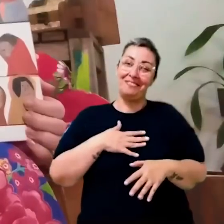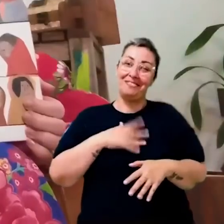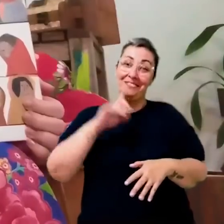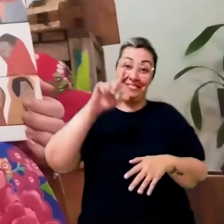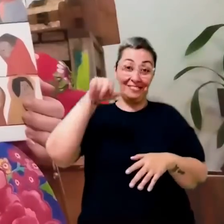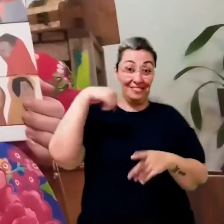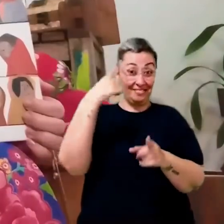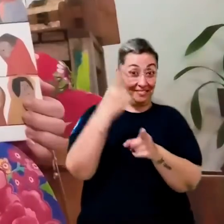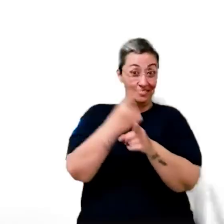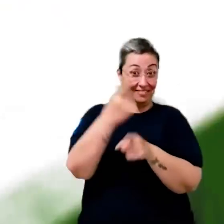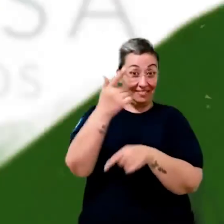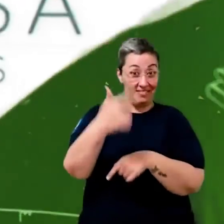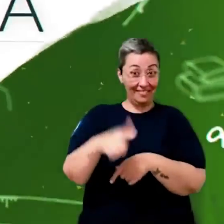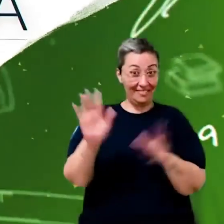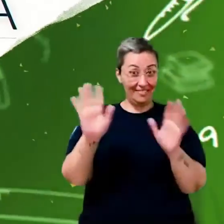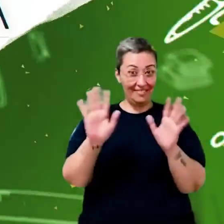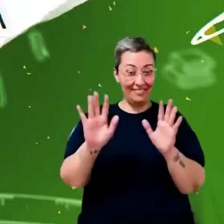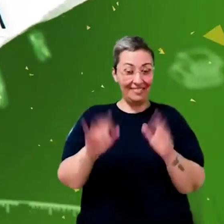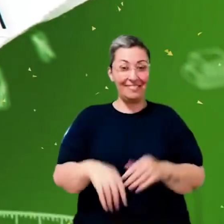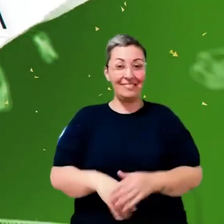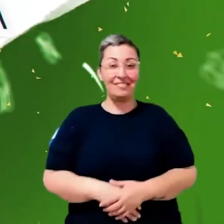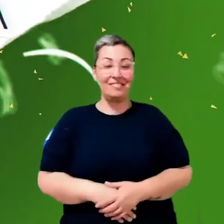a próxima!